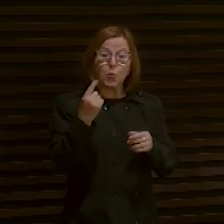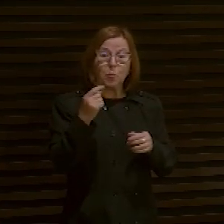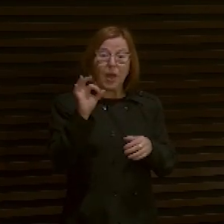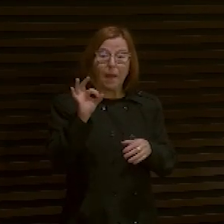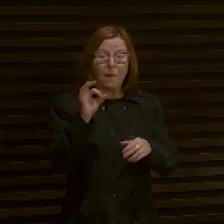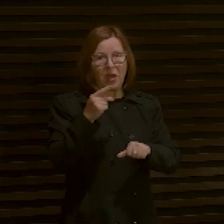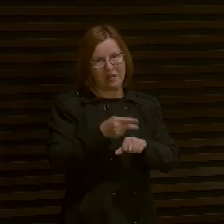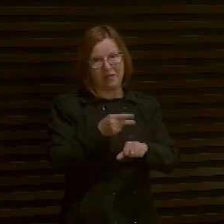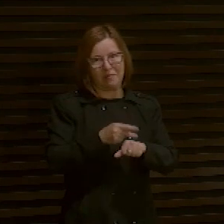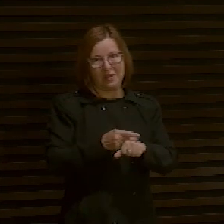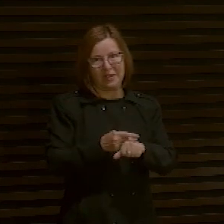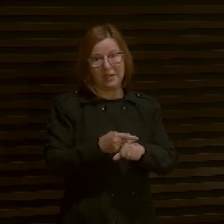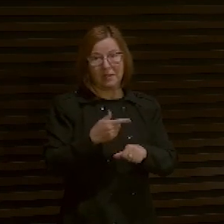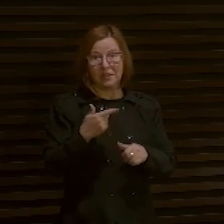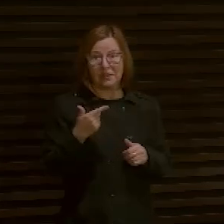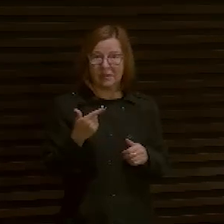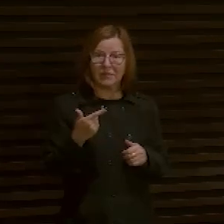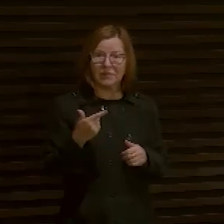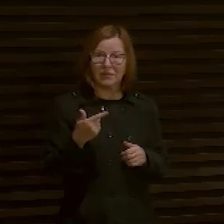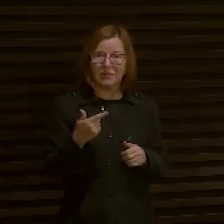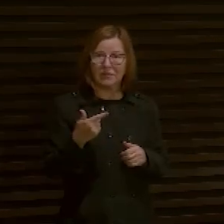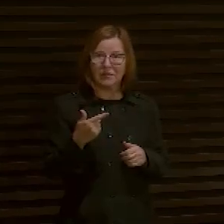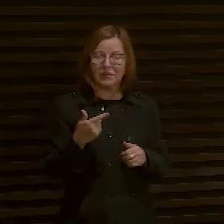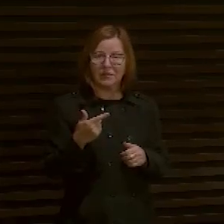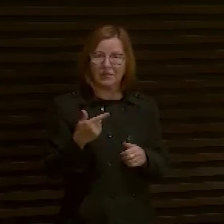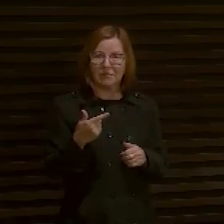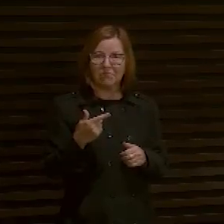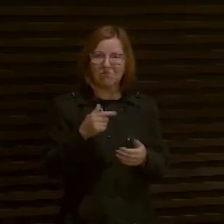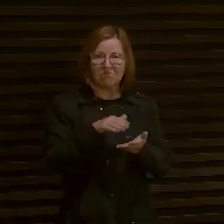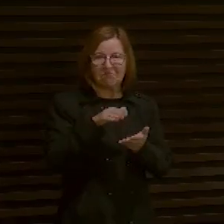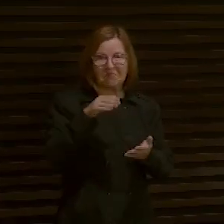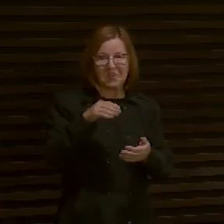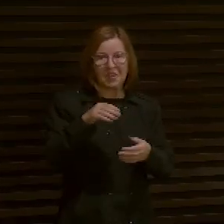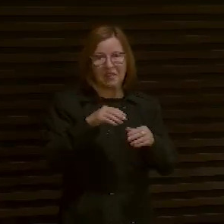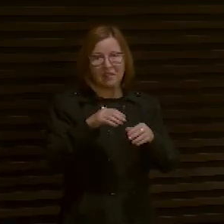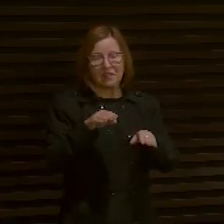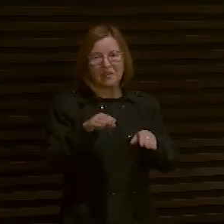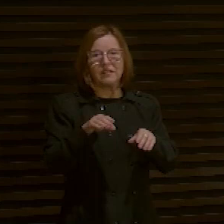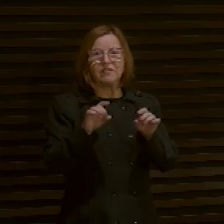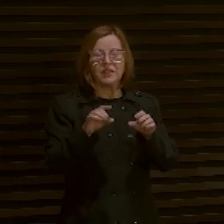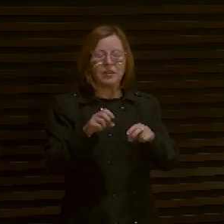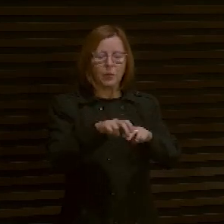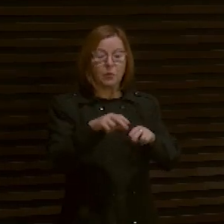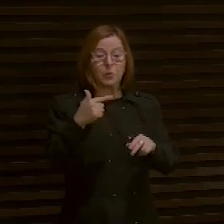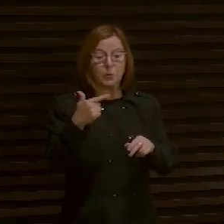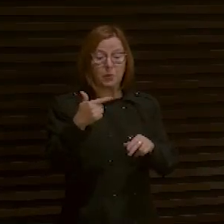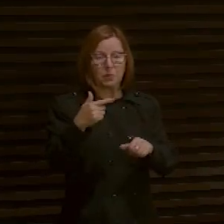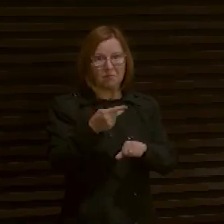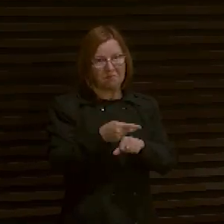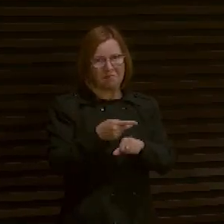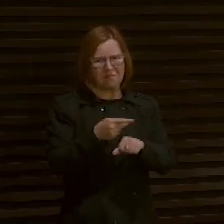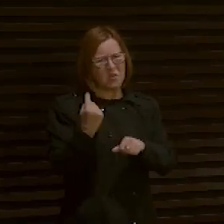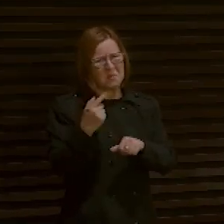prata. Nós vemos também no versículo 2 que o capitão do rei duvida da palavra de Eliseu e diz assim: